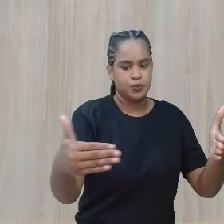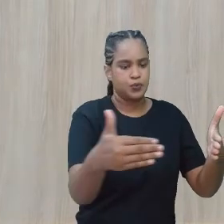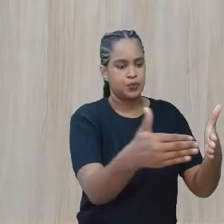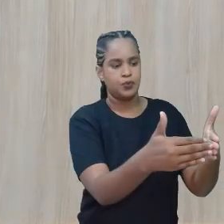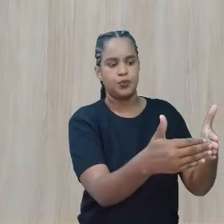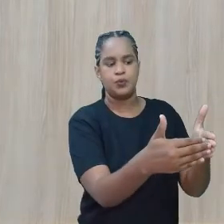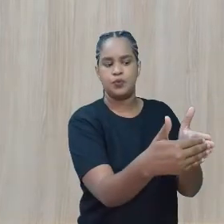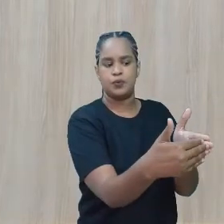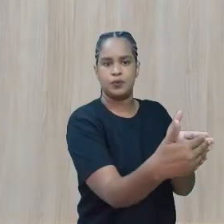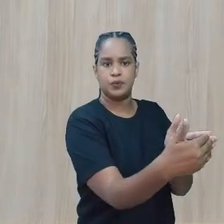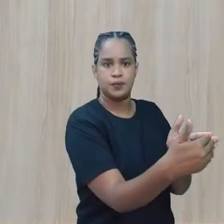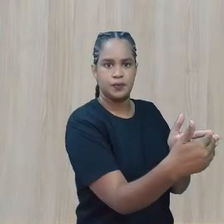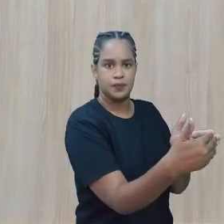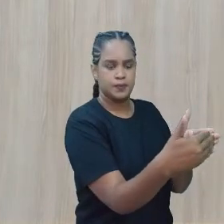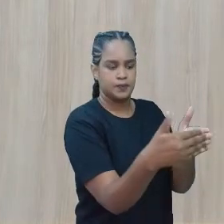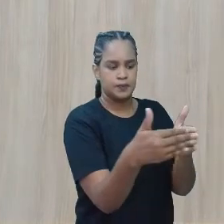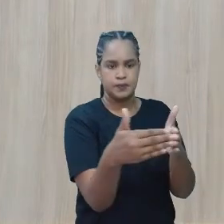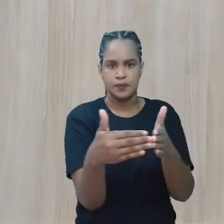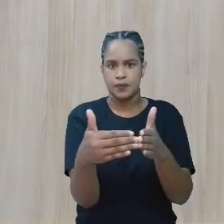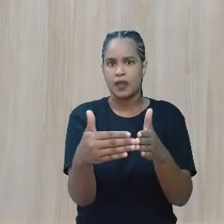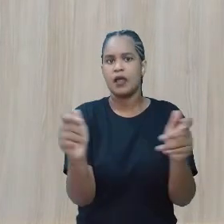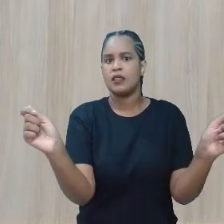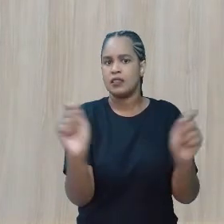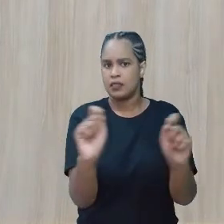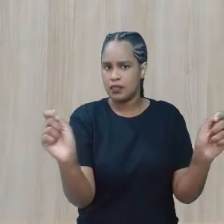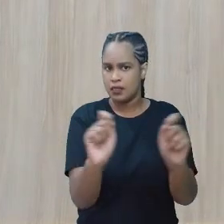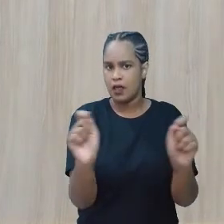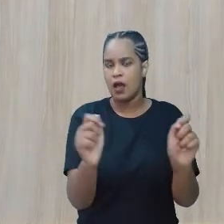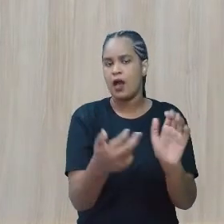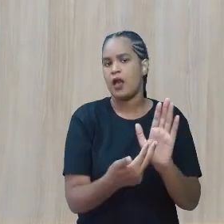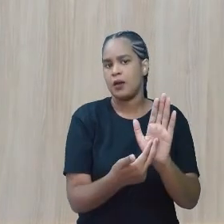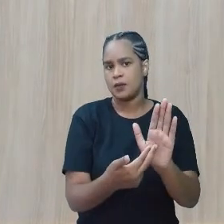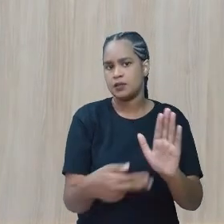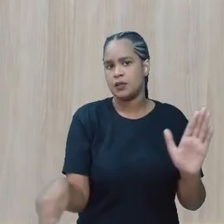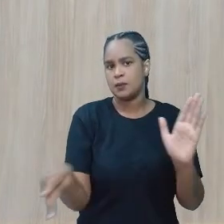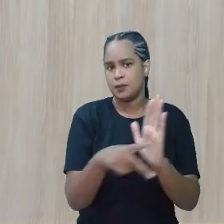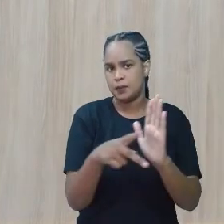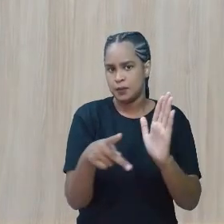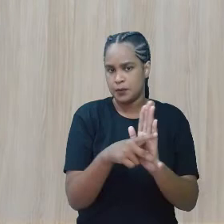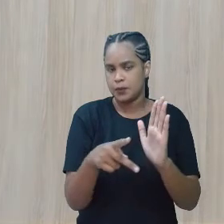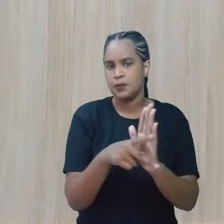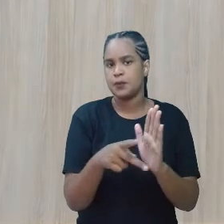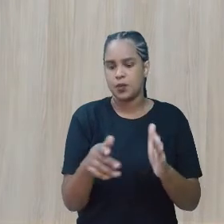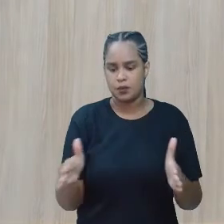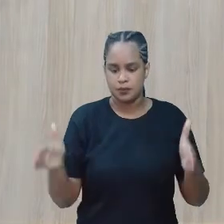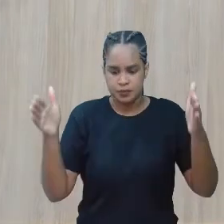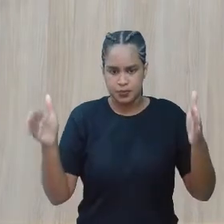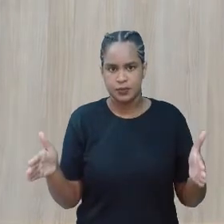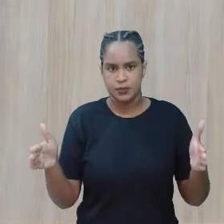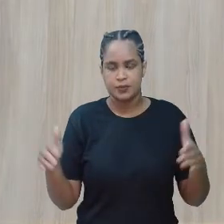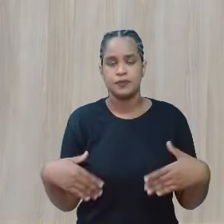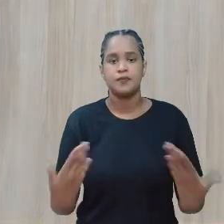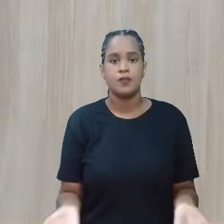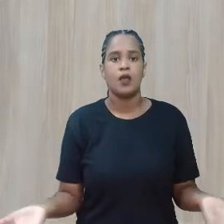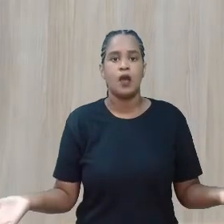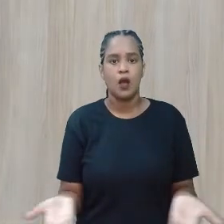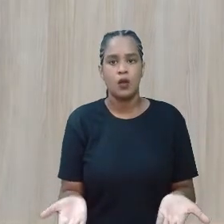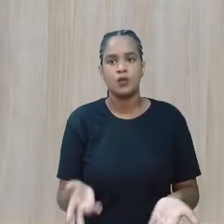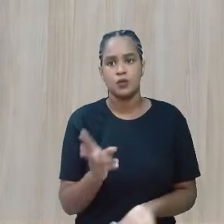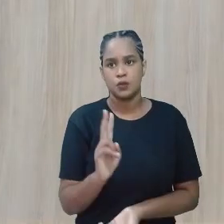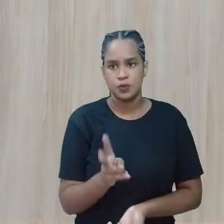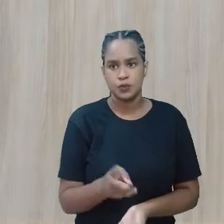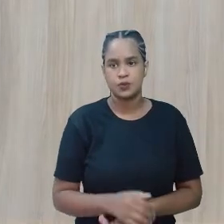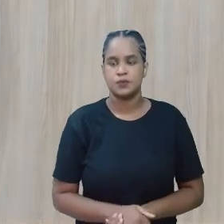e outra, aquilo ali a gente pode representar como segmentos paralelos, tá bom? Então vamos embora, vamos dar continuidade